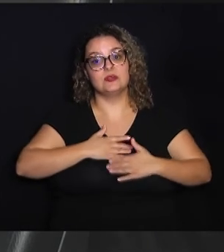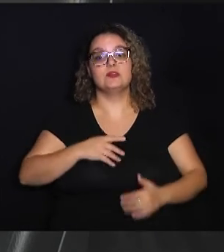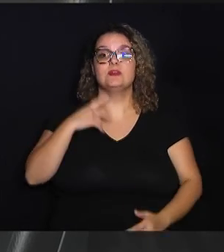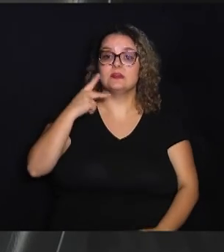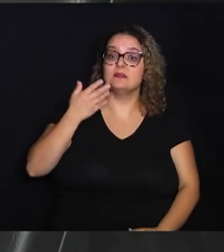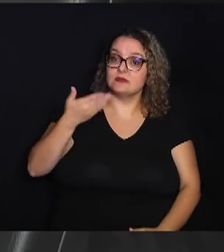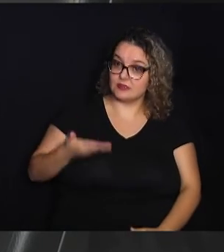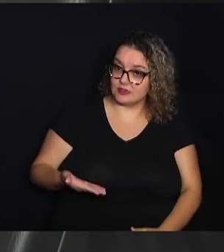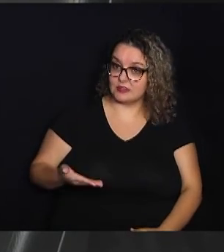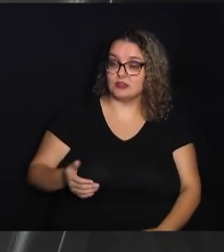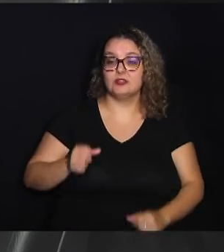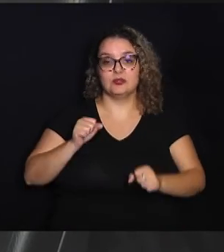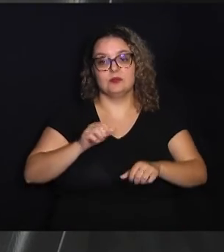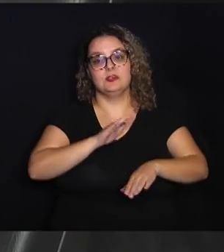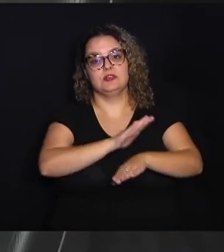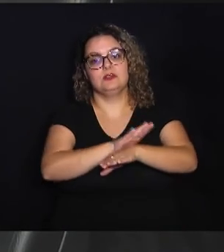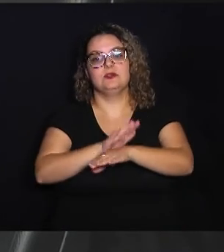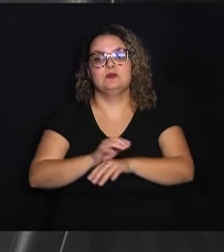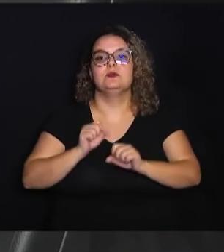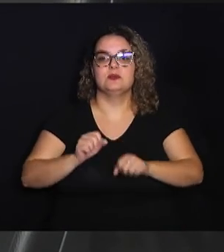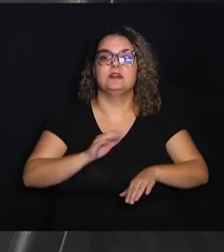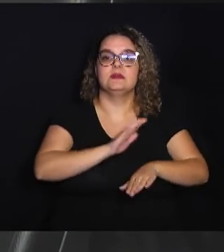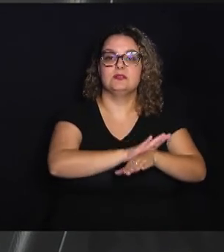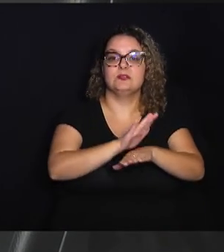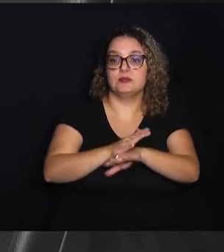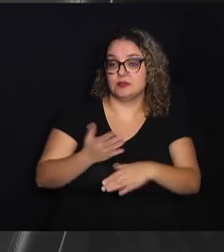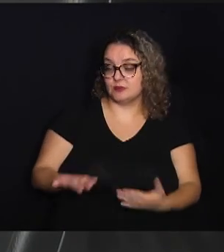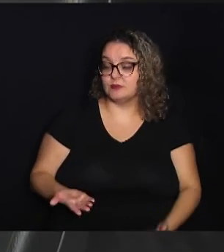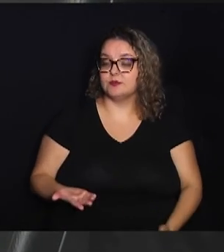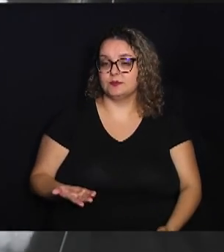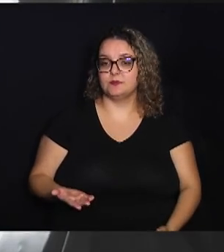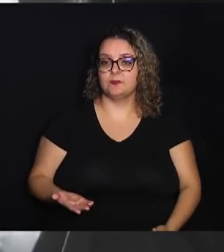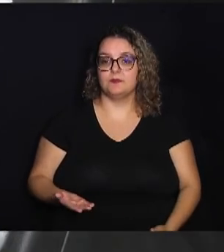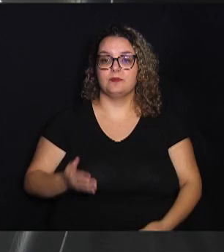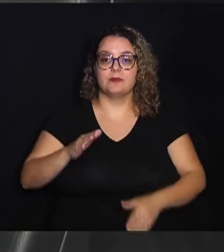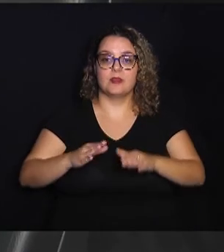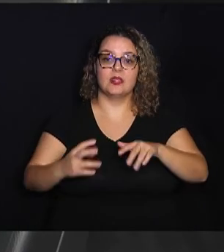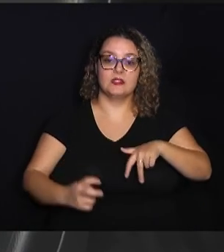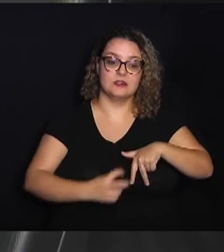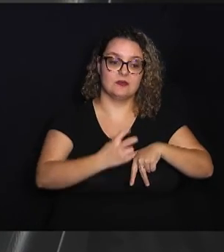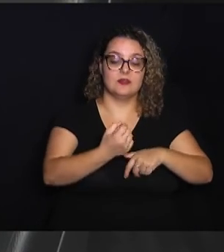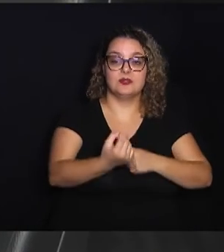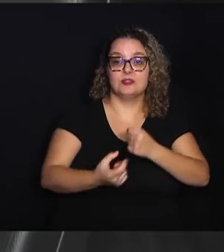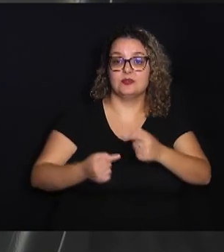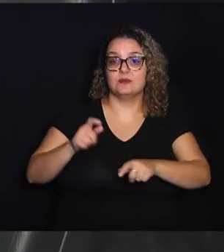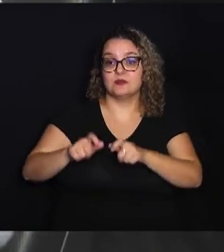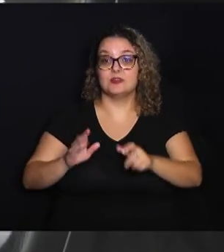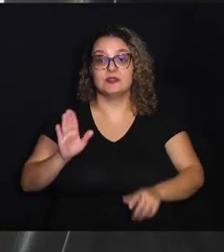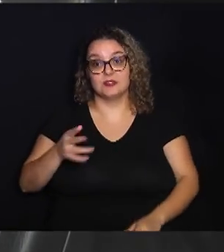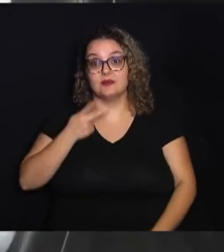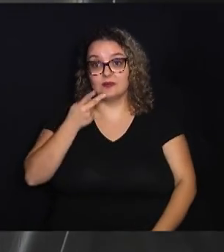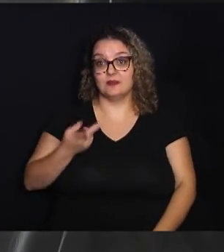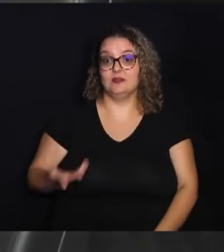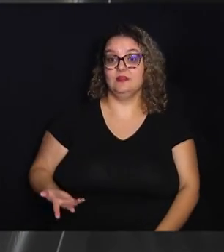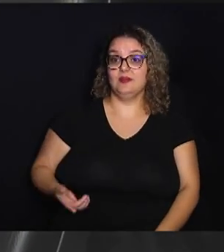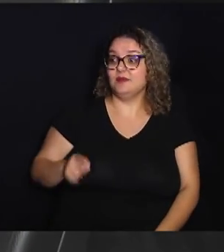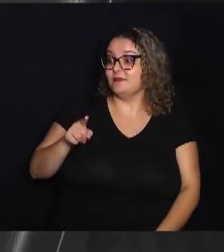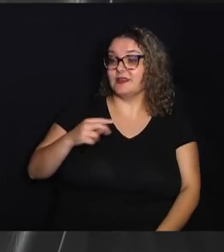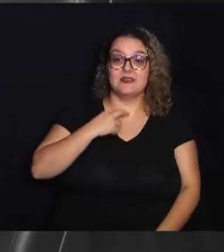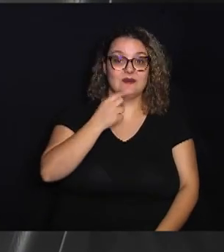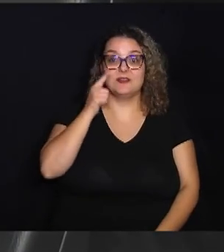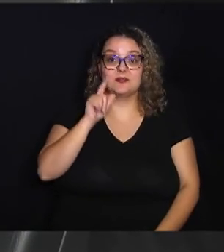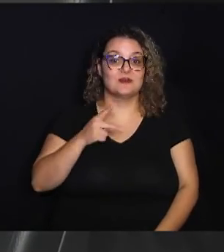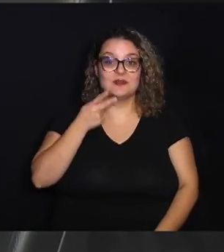vereador aqui, de poder contribuir, poder ajudar, poder ser, de repente, a voz de algumas pessoas que já me falaram isso. Você é a minha voz que eu não consigo